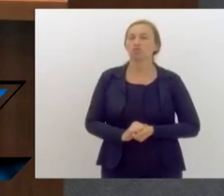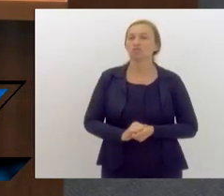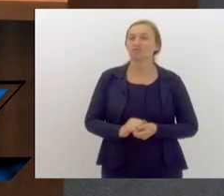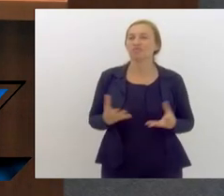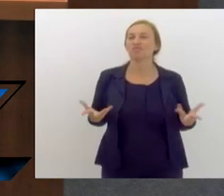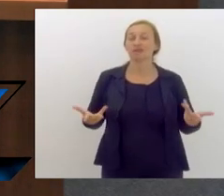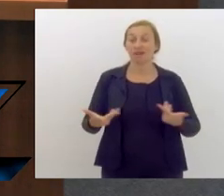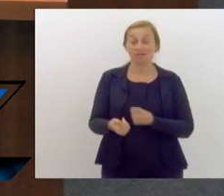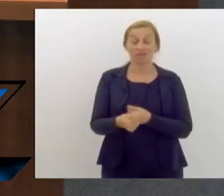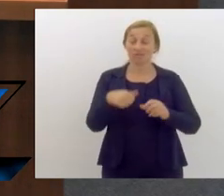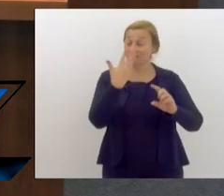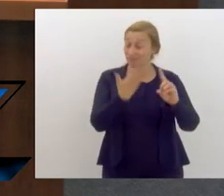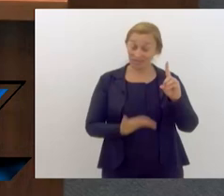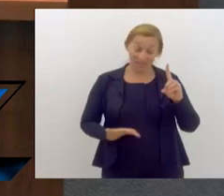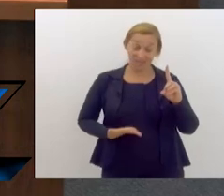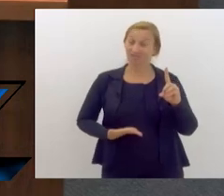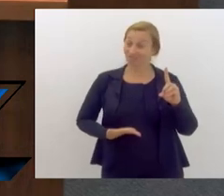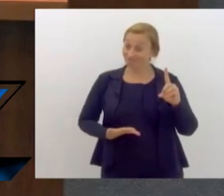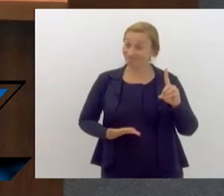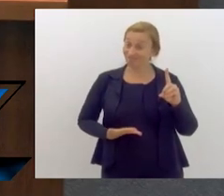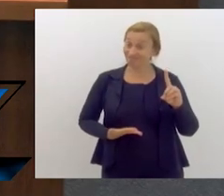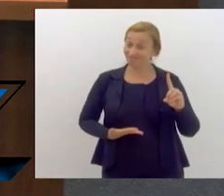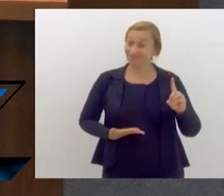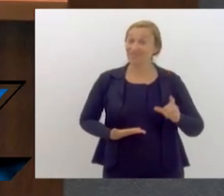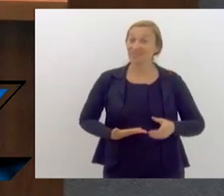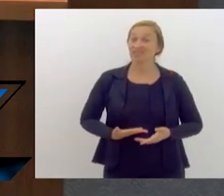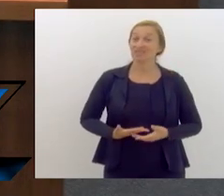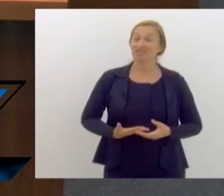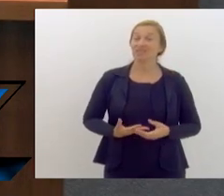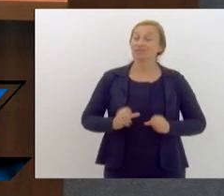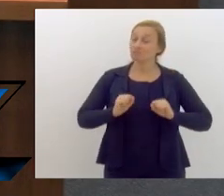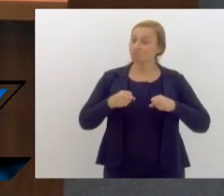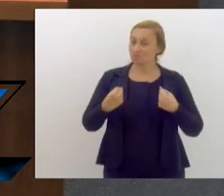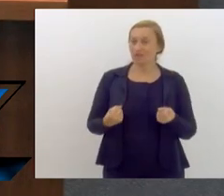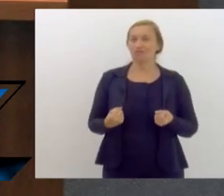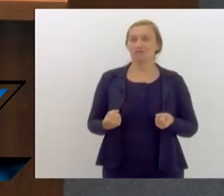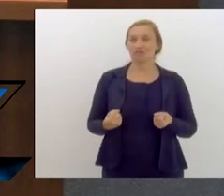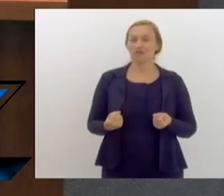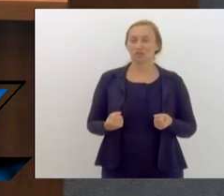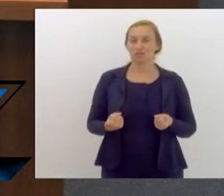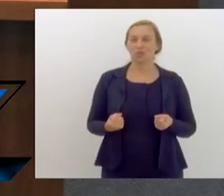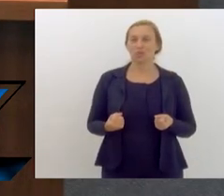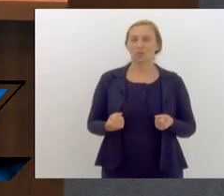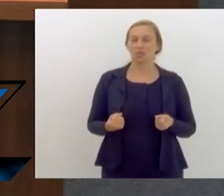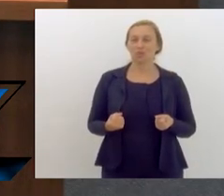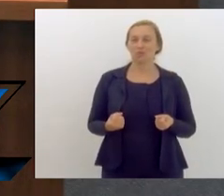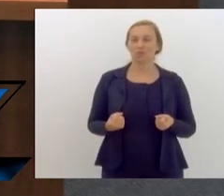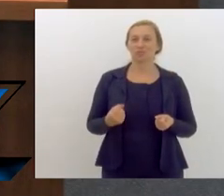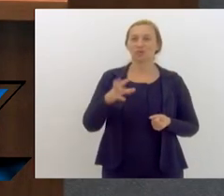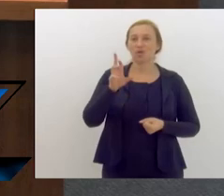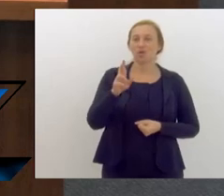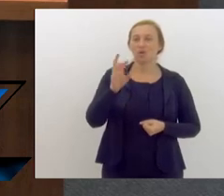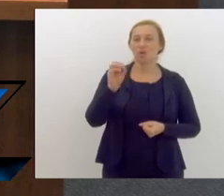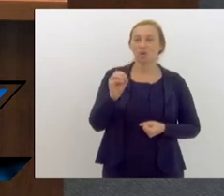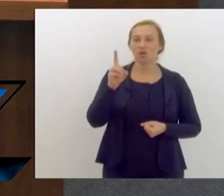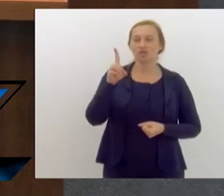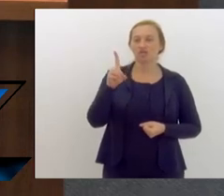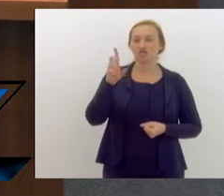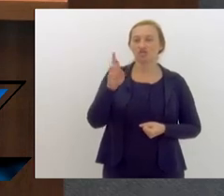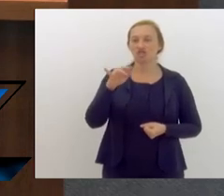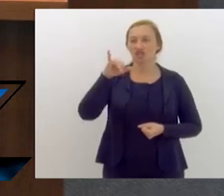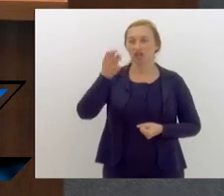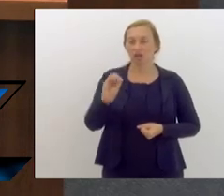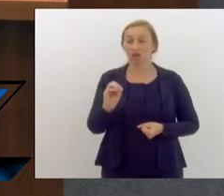lembrança em homenagem ao defensor com letra maiúscula Rodrigo Azambuja que